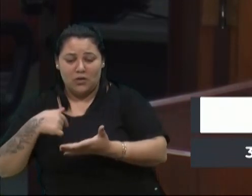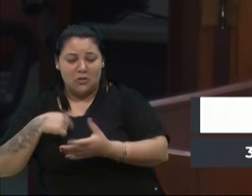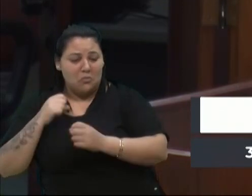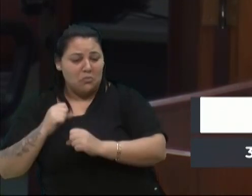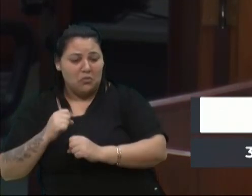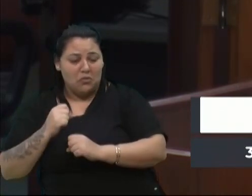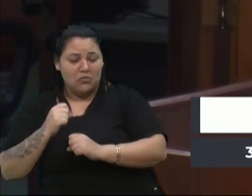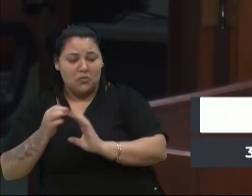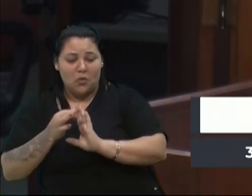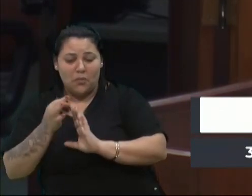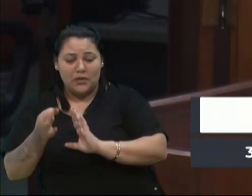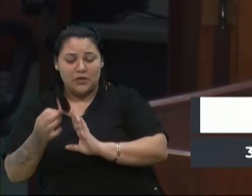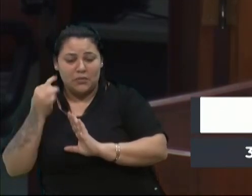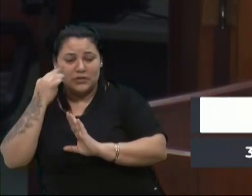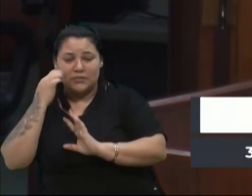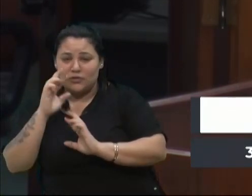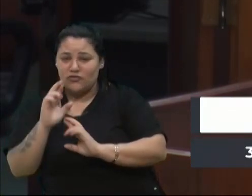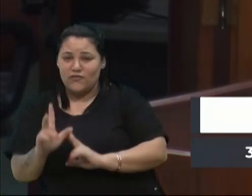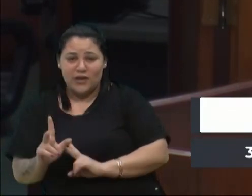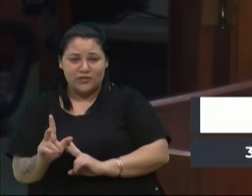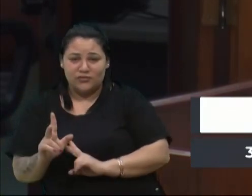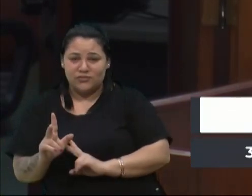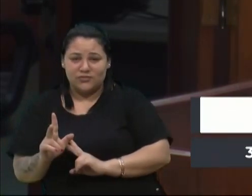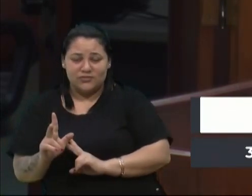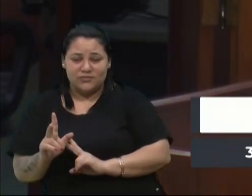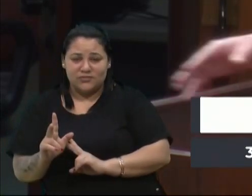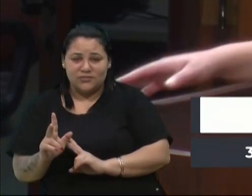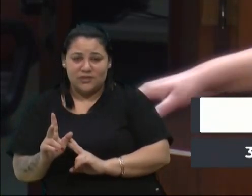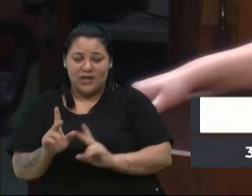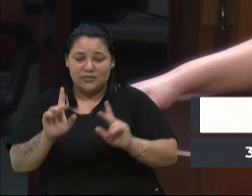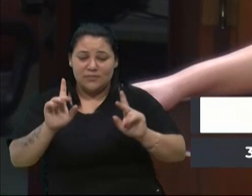e se expressar de outra.